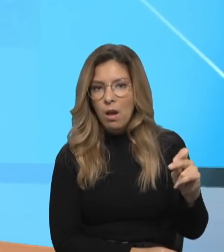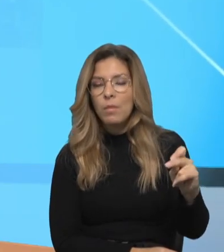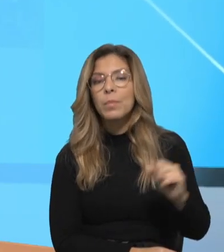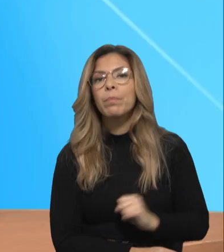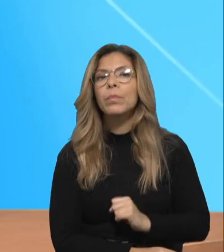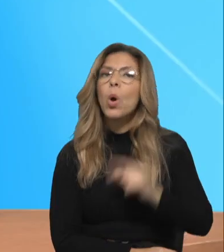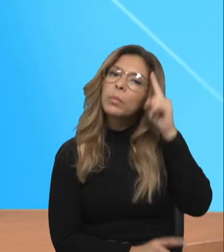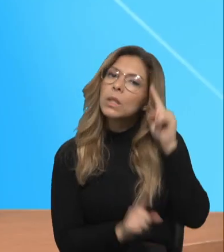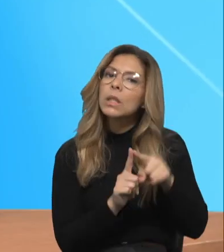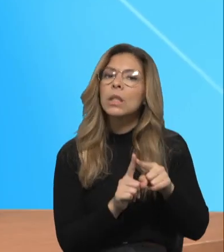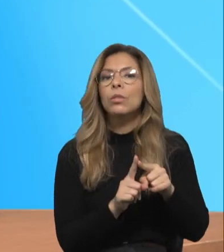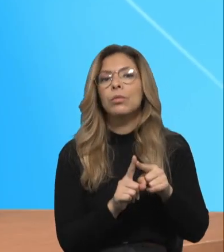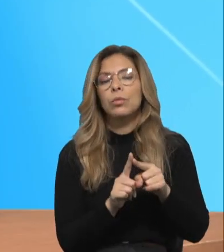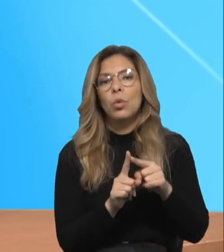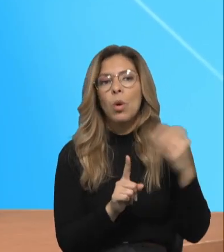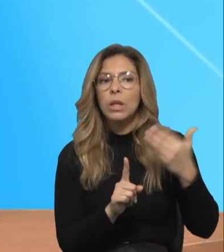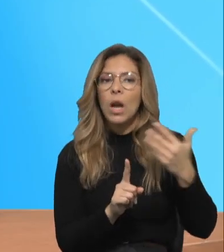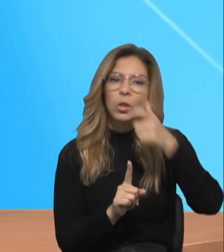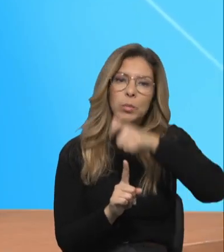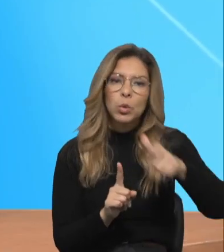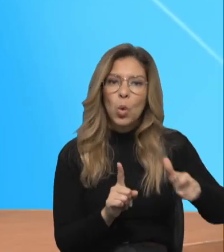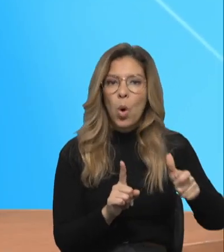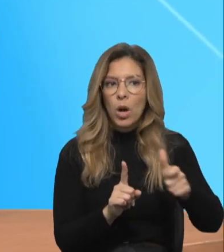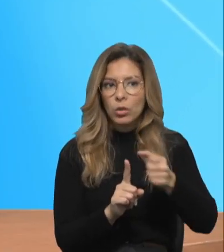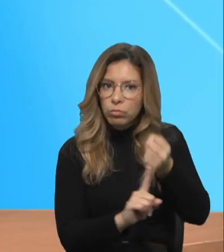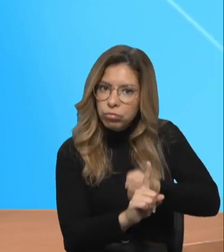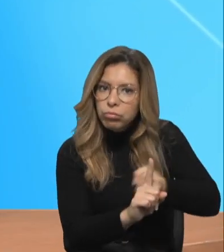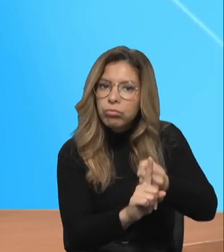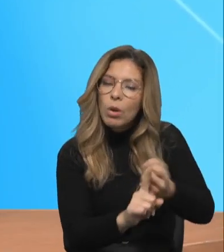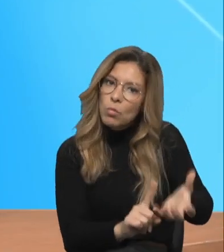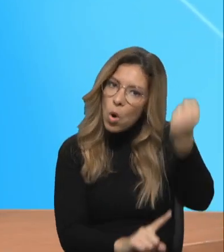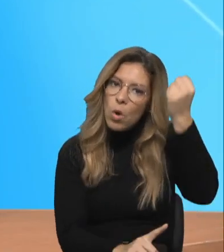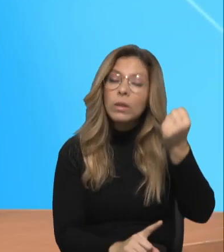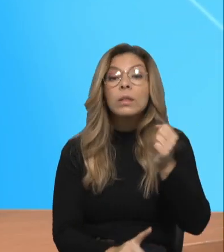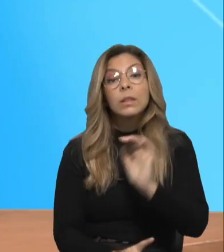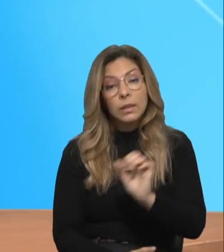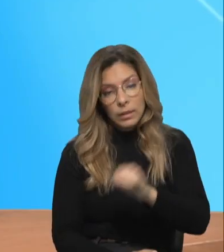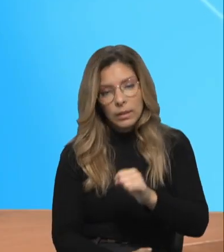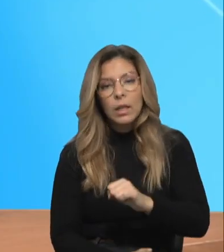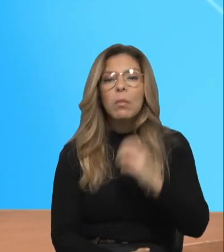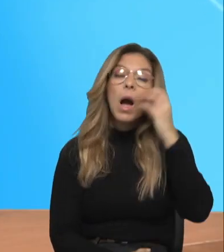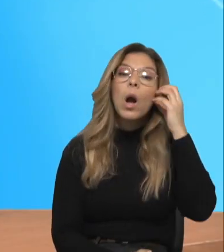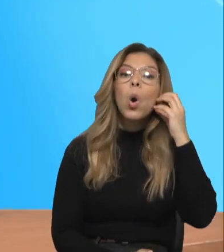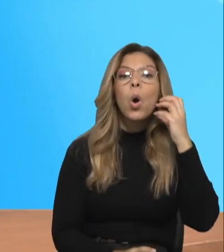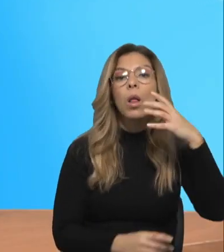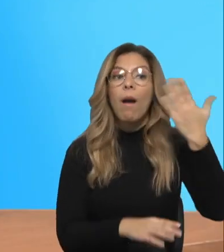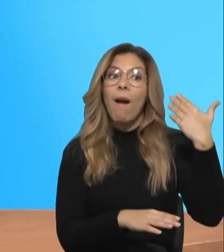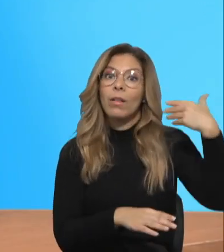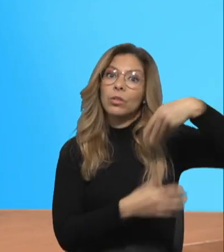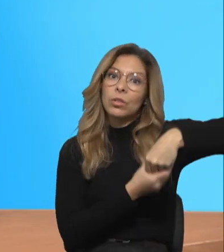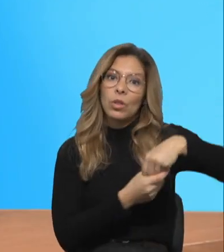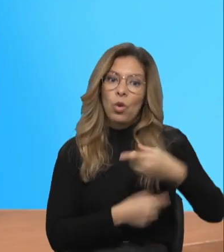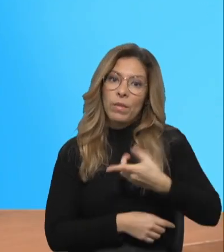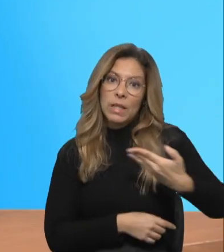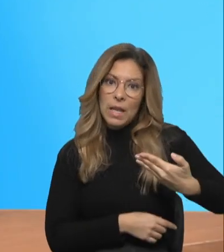humanos? Exato. Repare, 1997, Angola está ainda dentro de todo o contexto